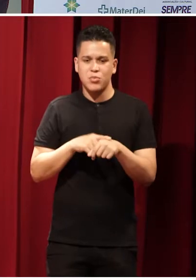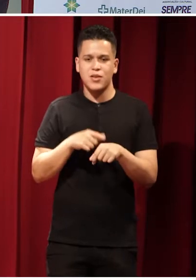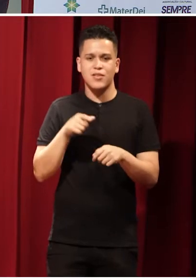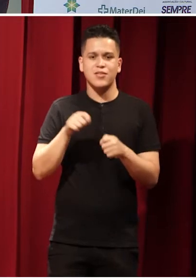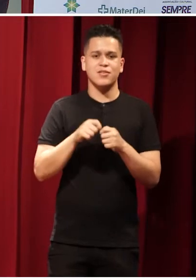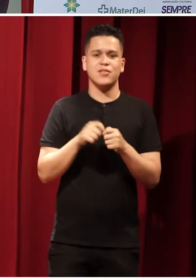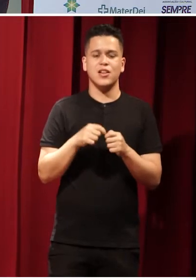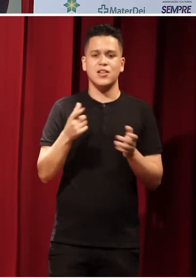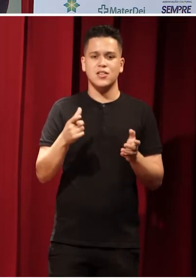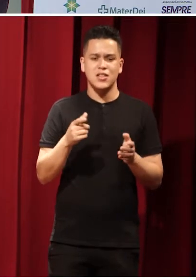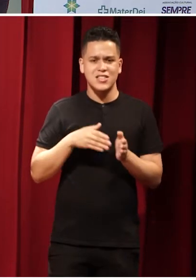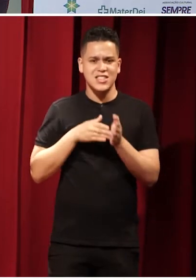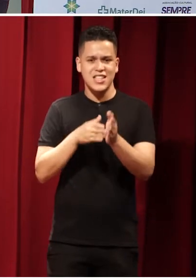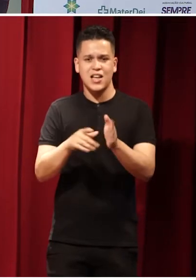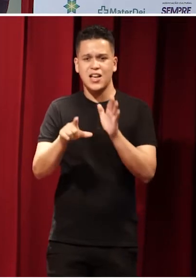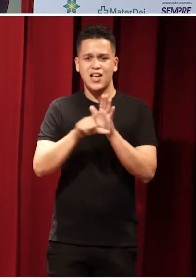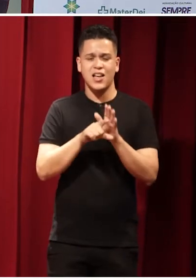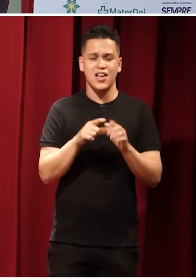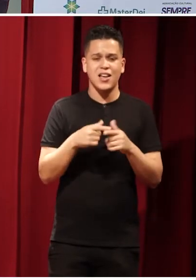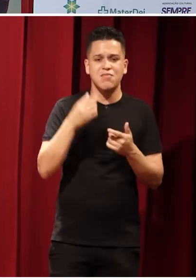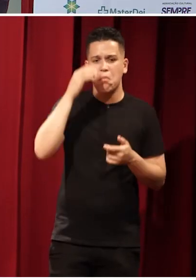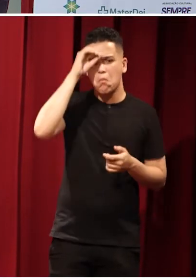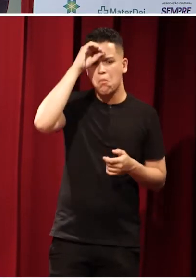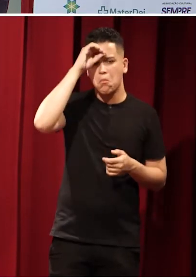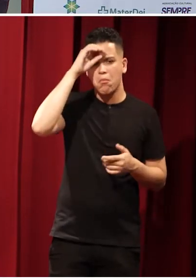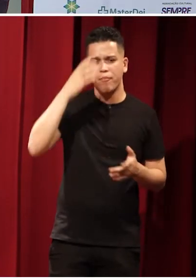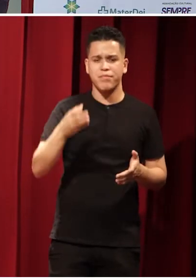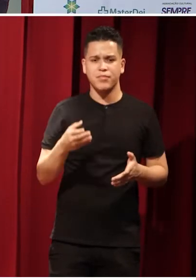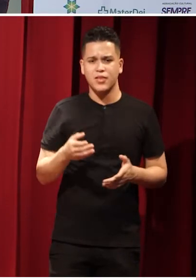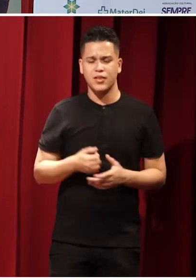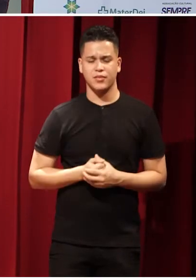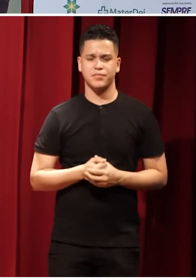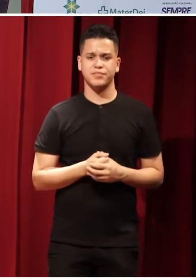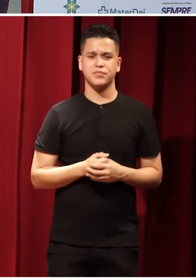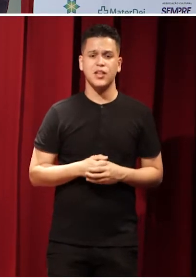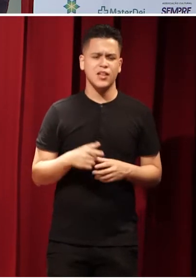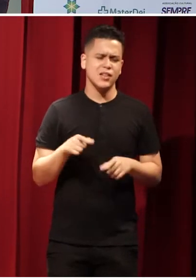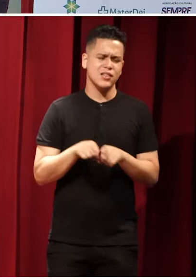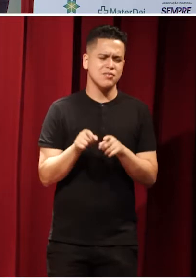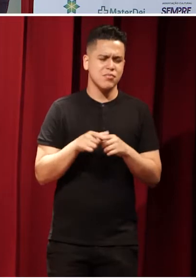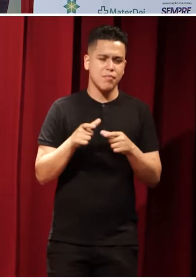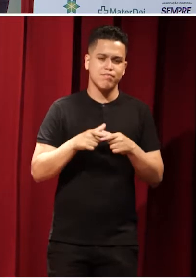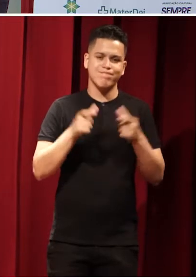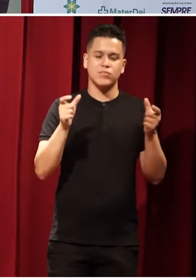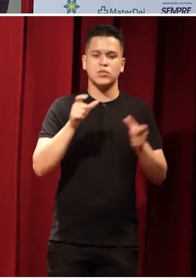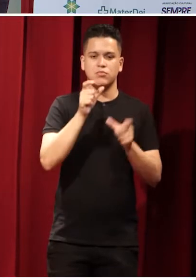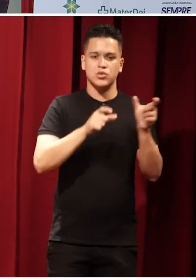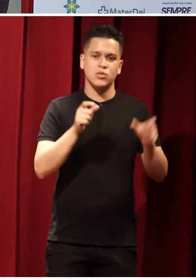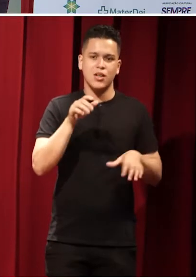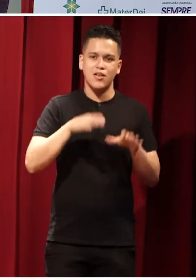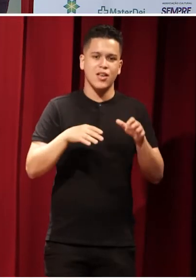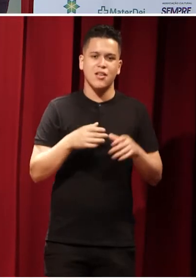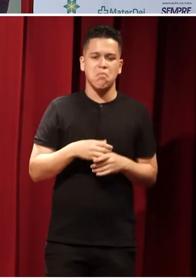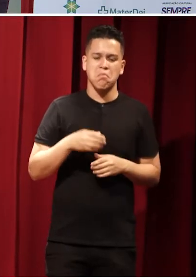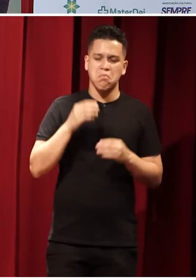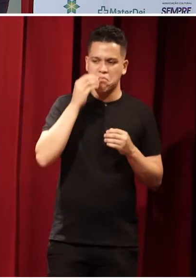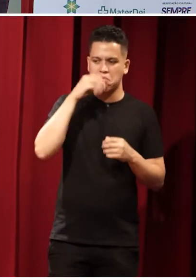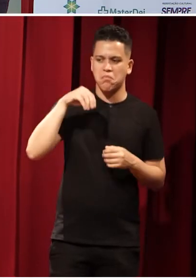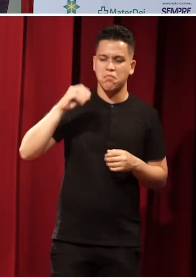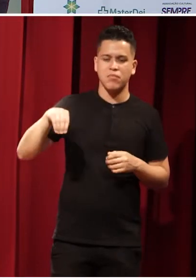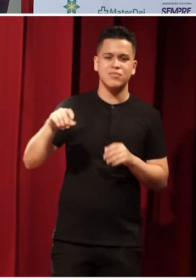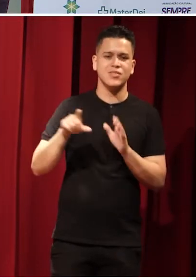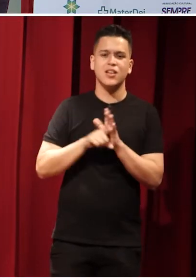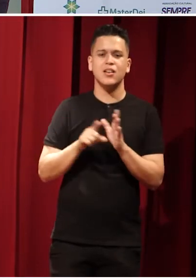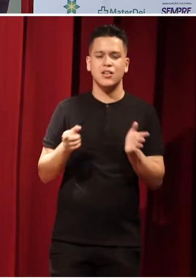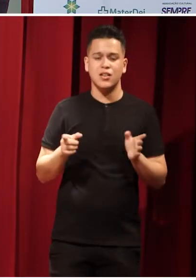os poucos que, digamos, bom, tá legal, a maioria não está nem aí, e o Estado realmente tem